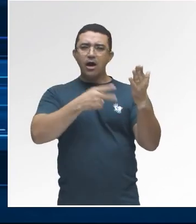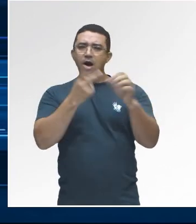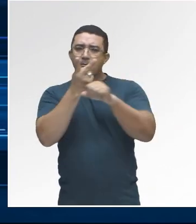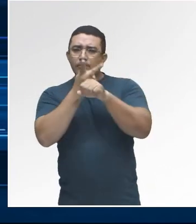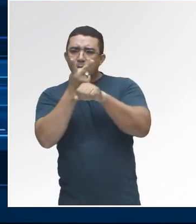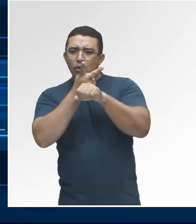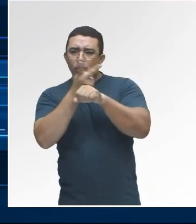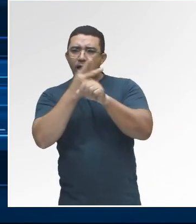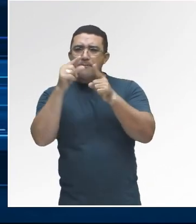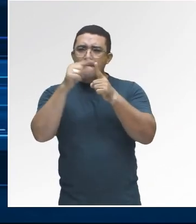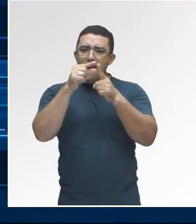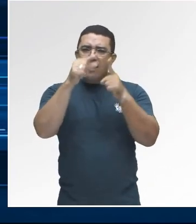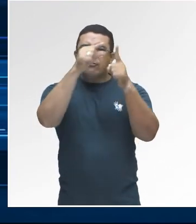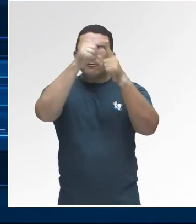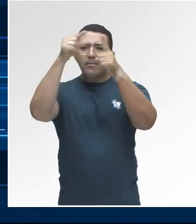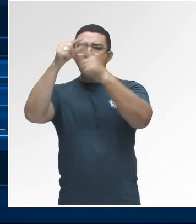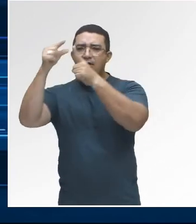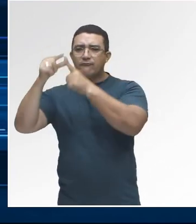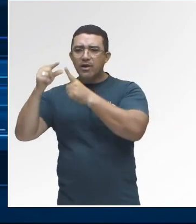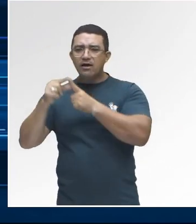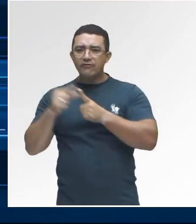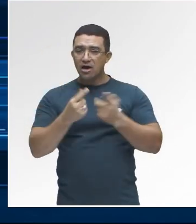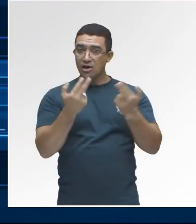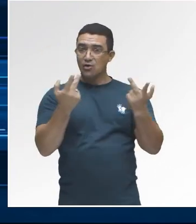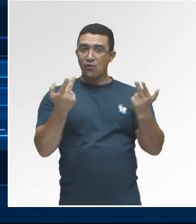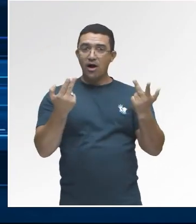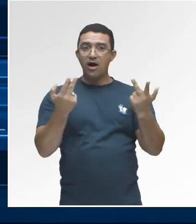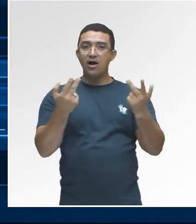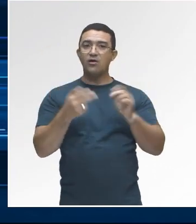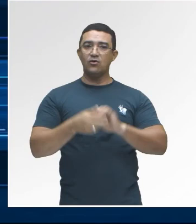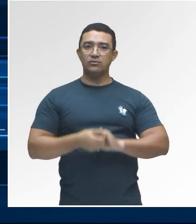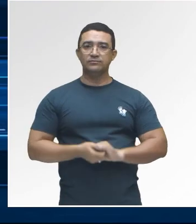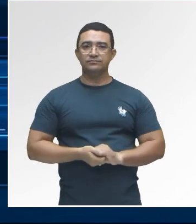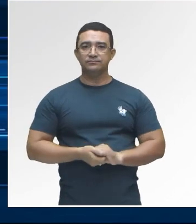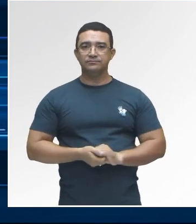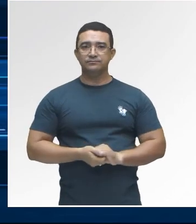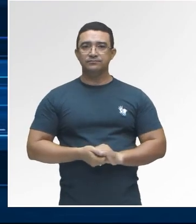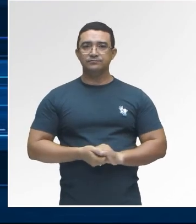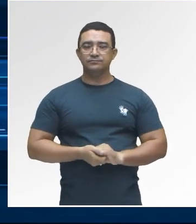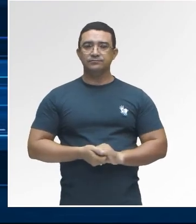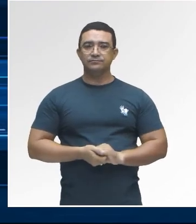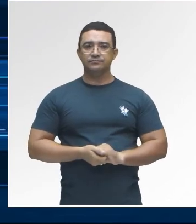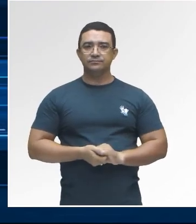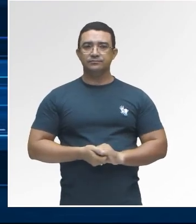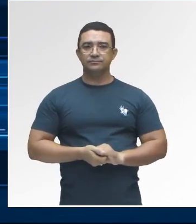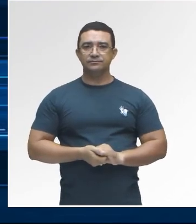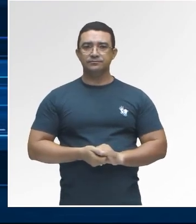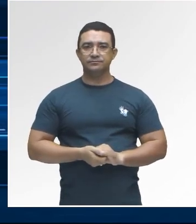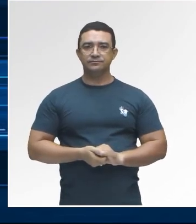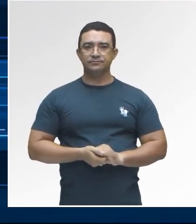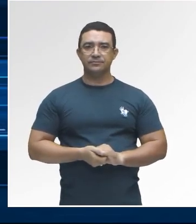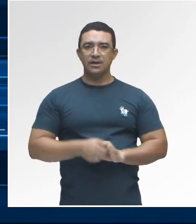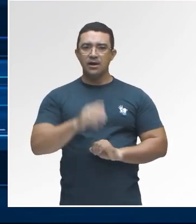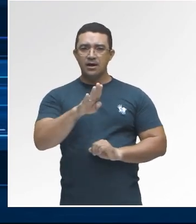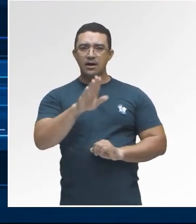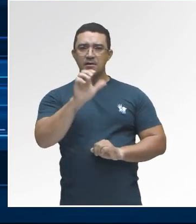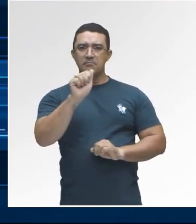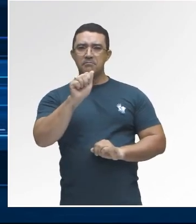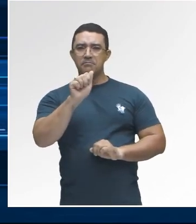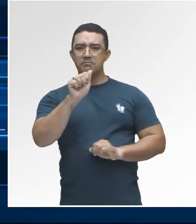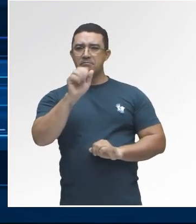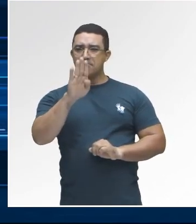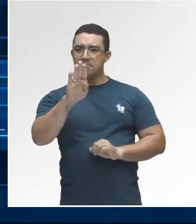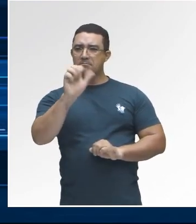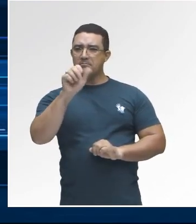palavras repetidas, que tem um monte aí, ó, baby, baby, dancing, stranger, stranger, baby, tá cheio de baby